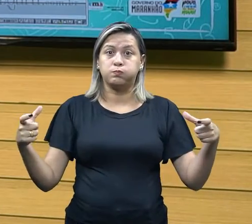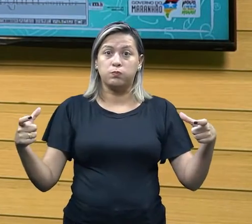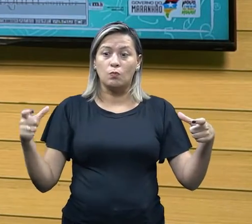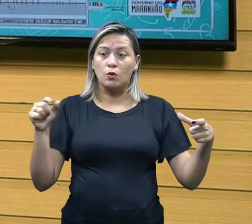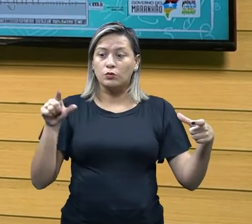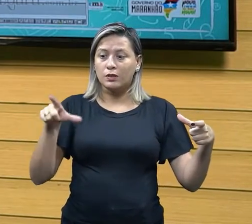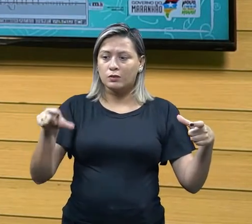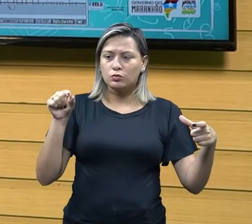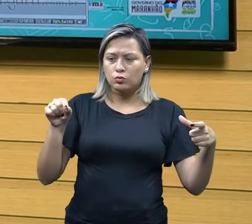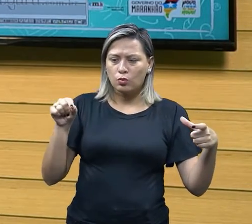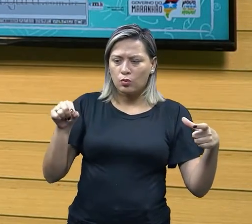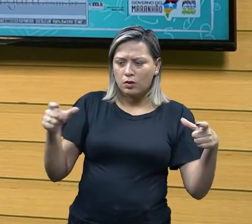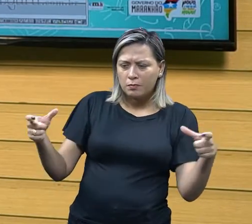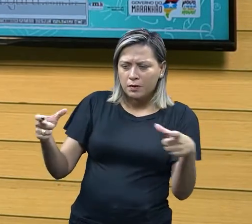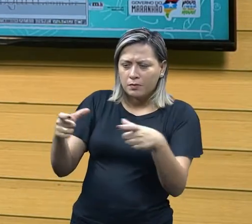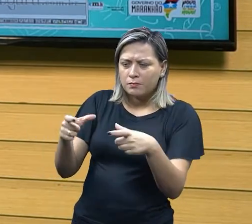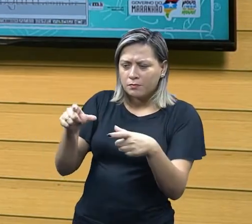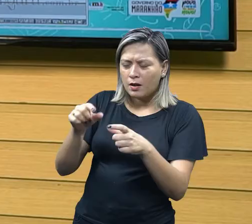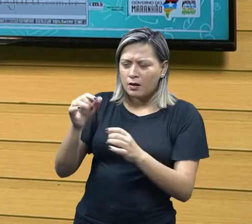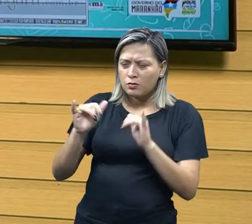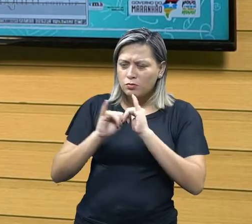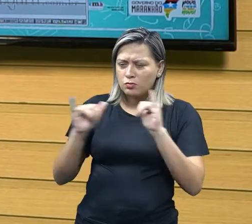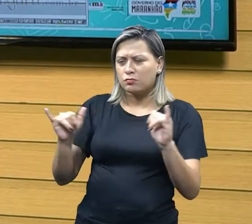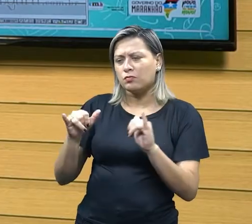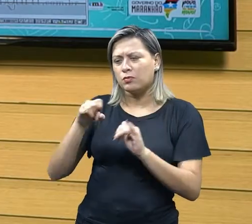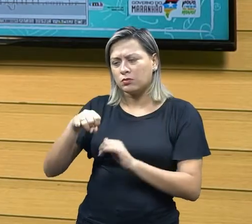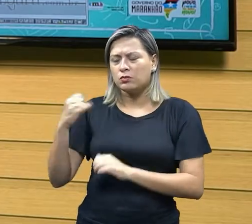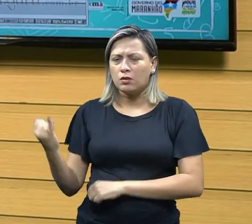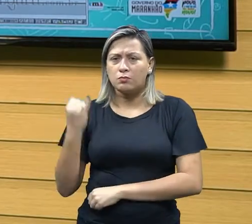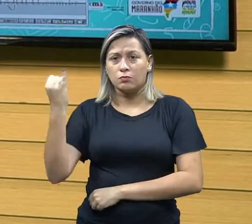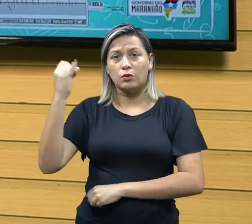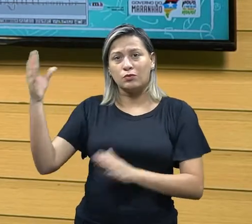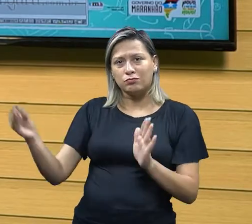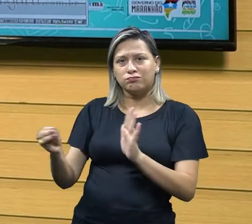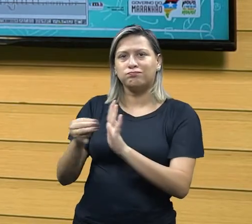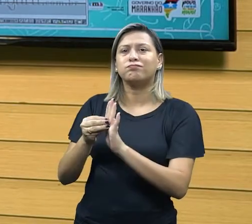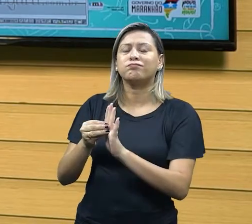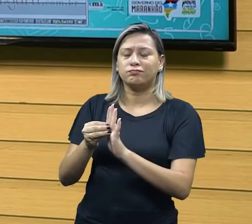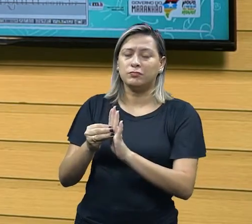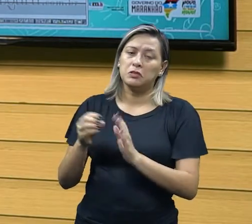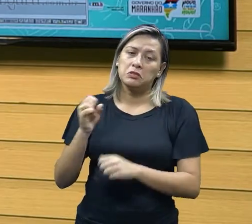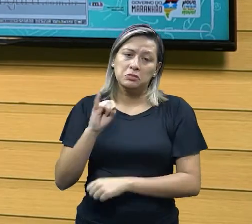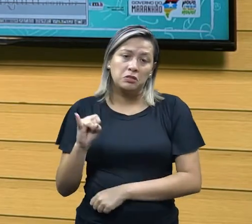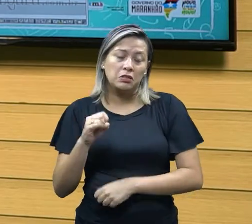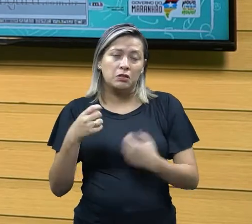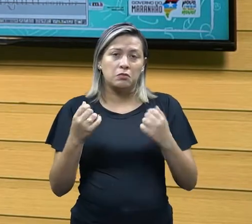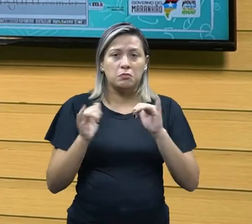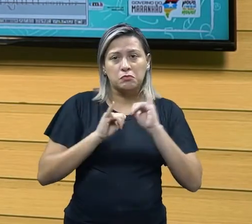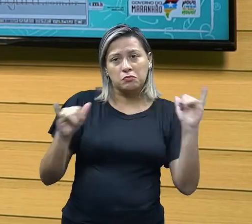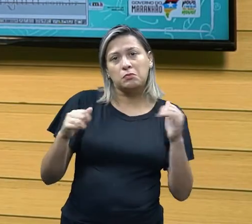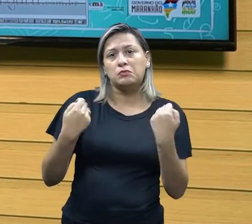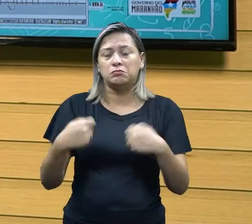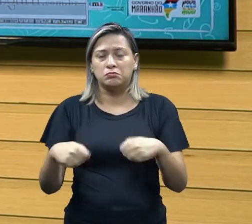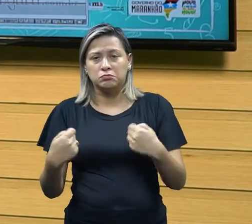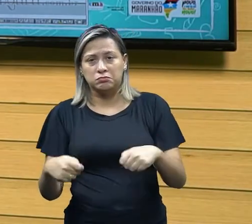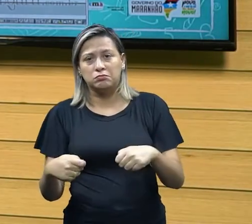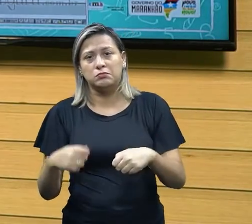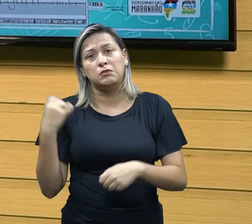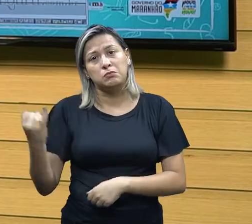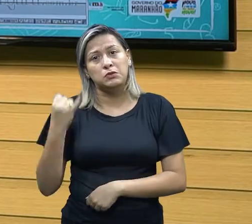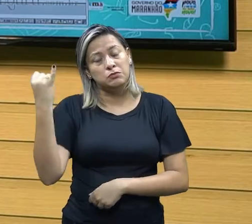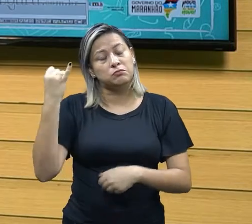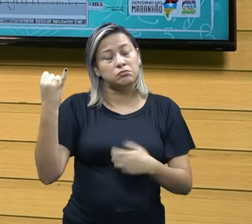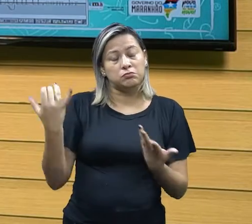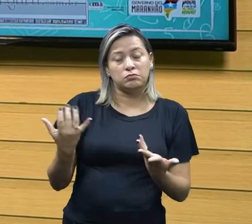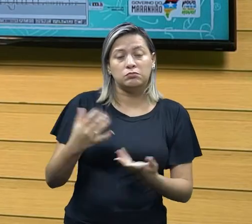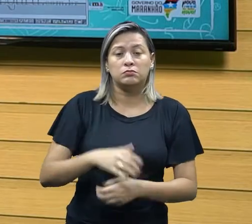pode selecionar partes dela e colocar informações relevantes àquela parte. Se tem uma informação necessária ou